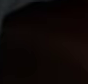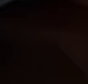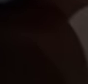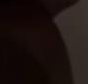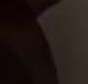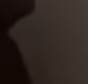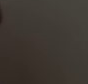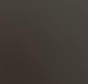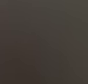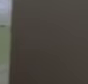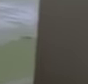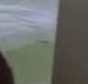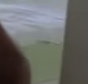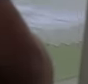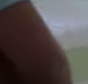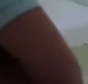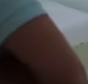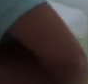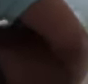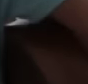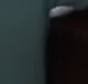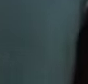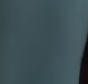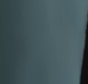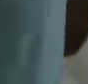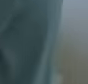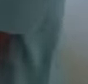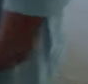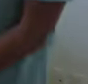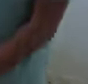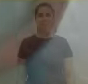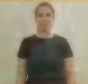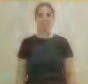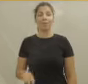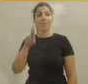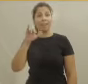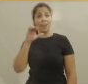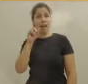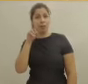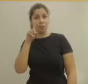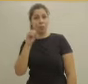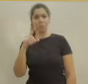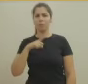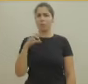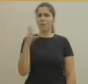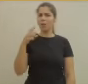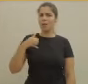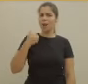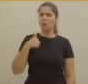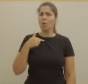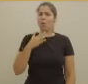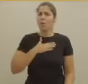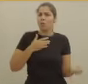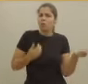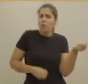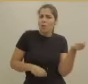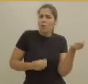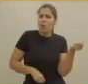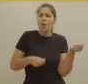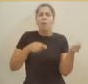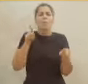e fica mandando eu tocar para ele. Aí eu falei, tá bom. Aí eu fui e arrumei um outro cara e o cara conseguiu ensiná-lo a tocar